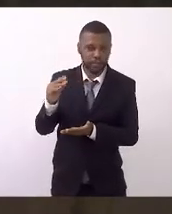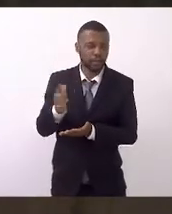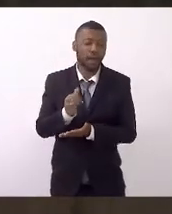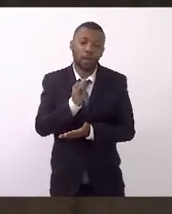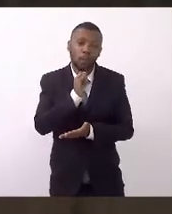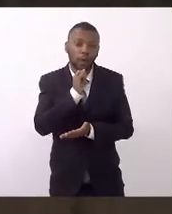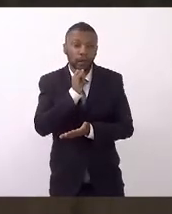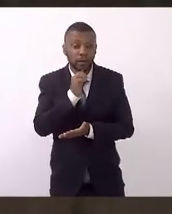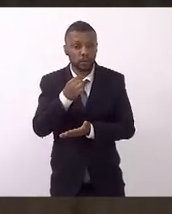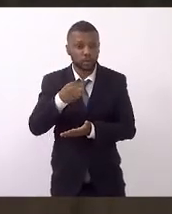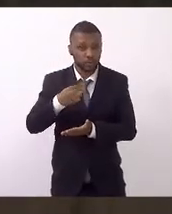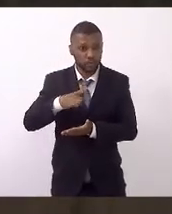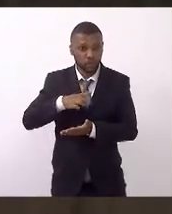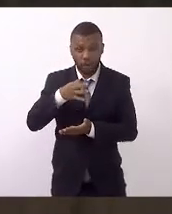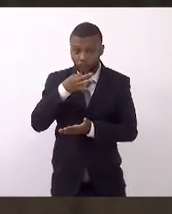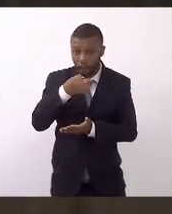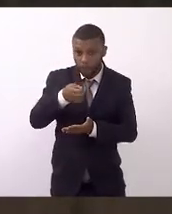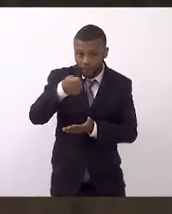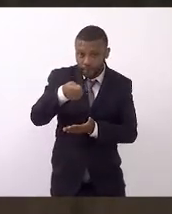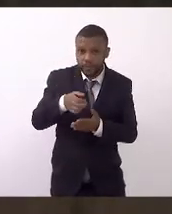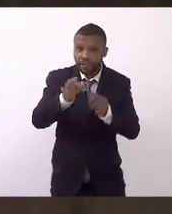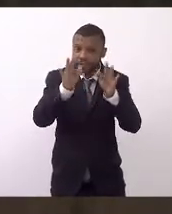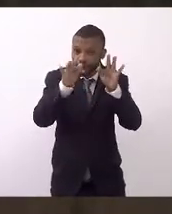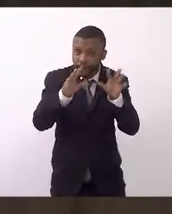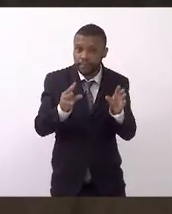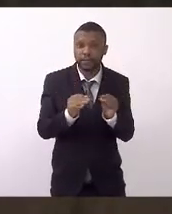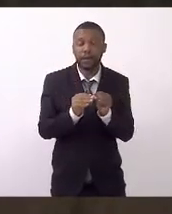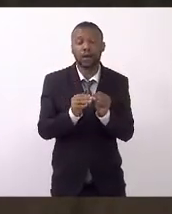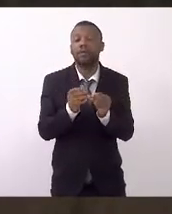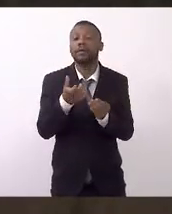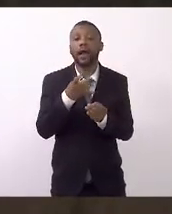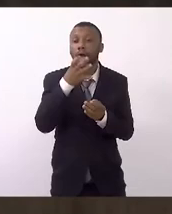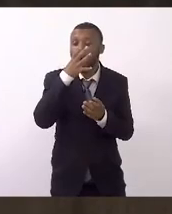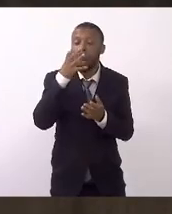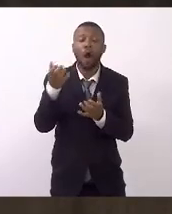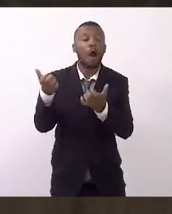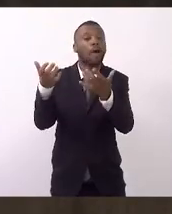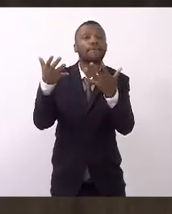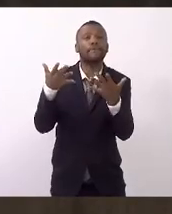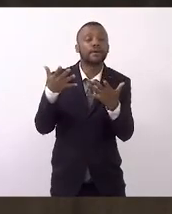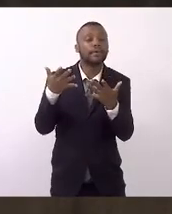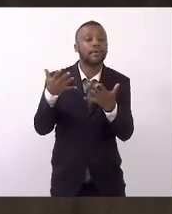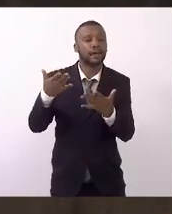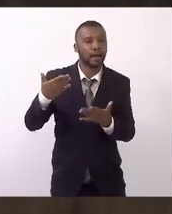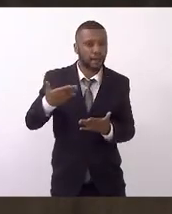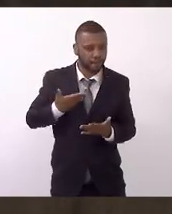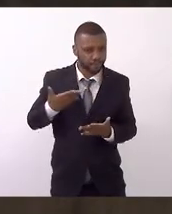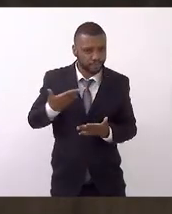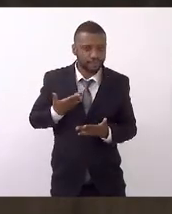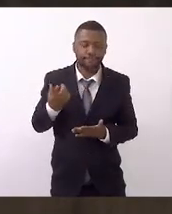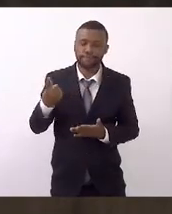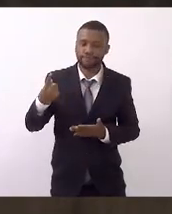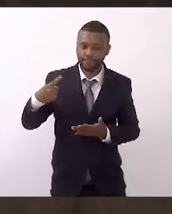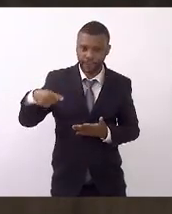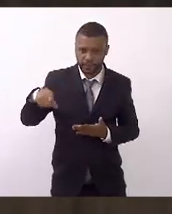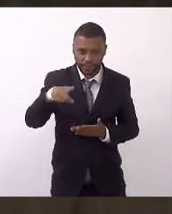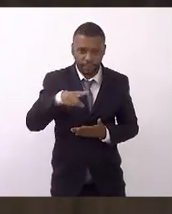exemplo, antes de ter um posicionamento final sobre esse projeto, vou querer ouvir essas companheiras e companheiros.